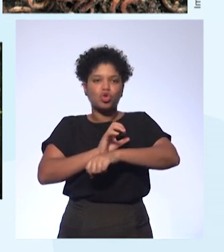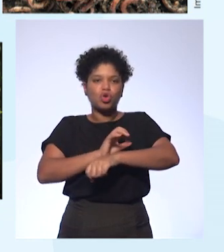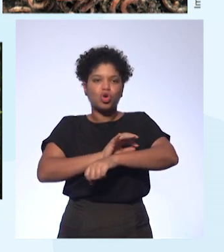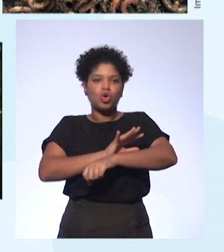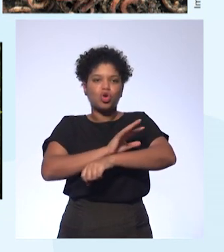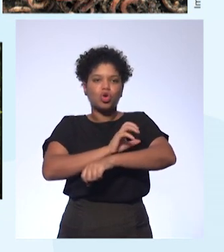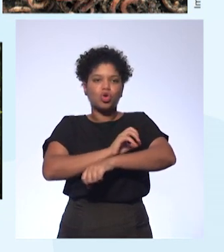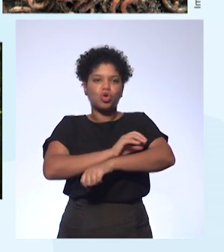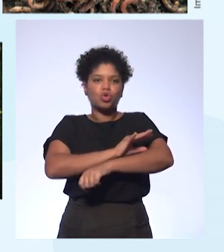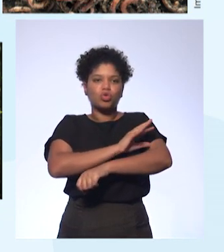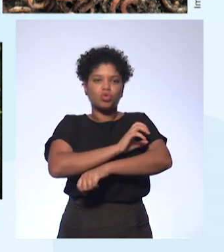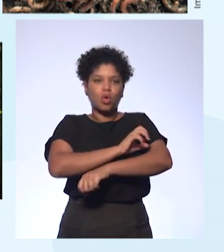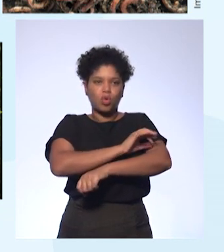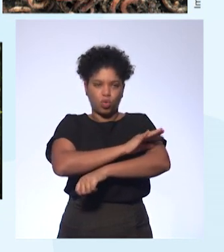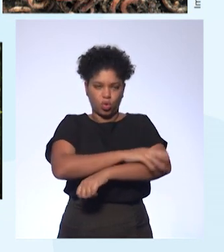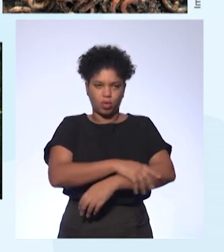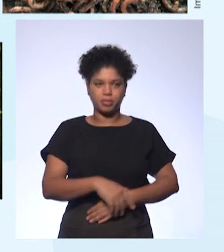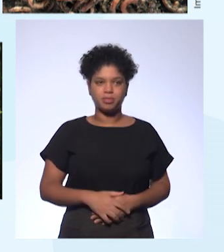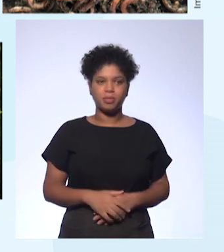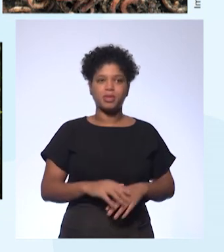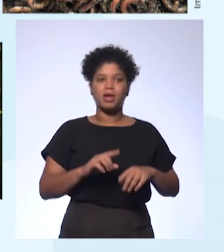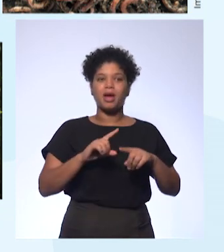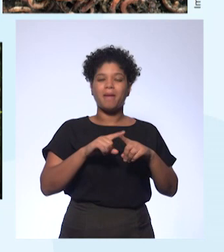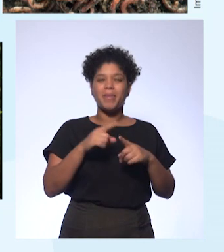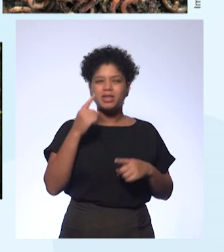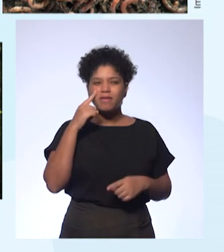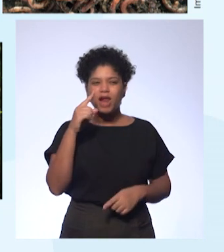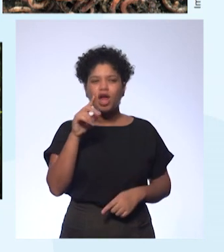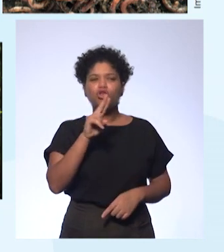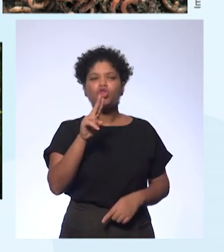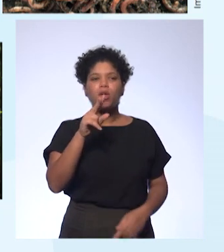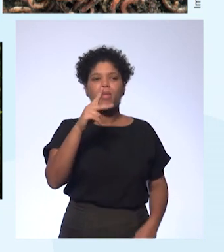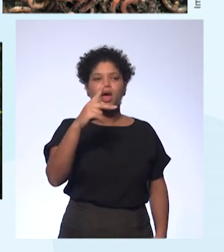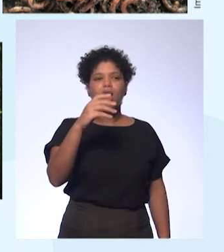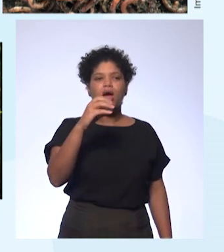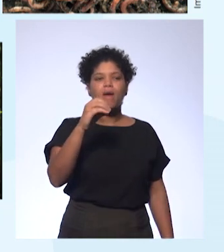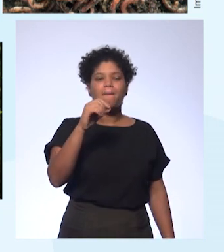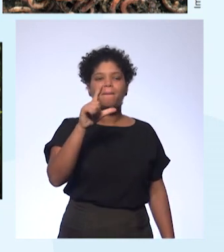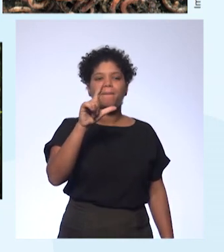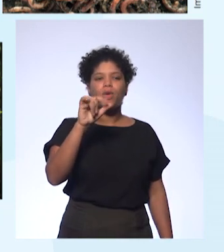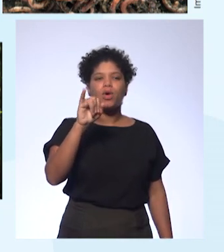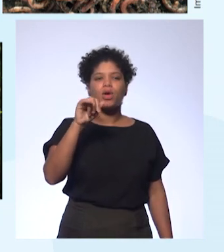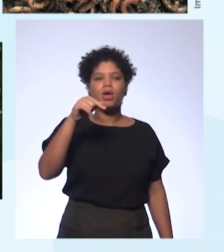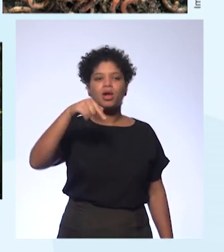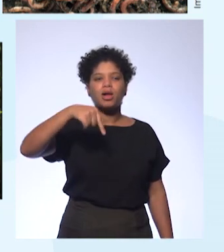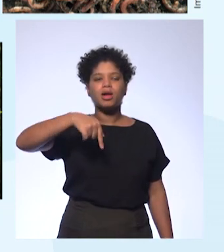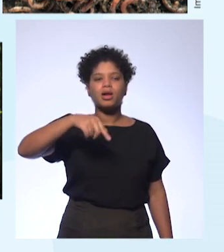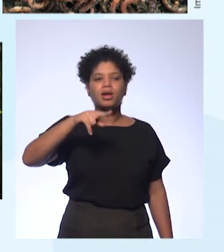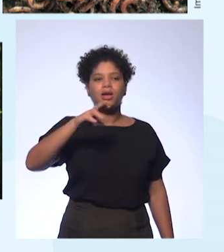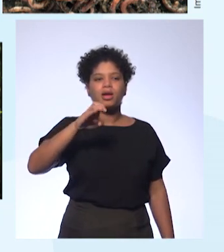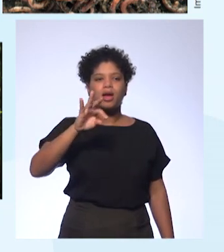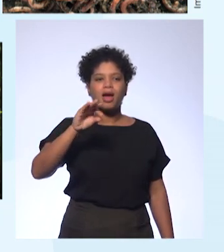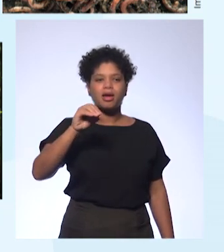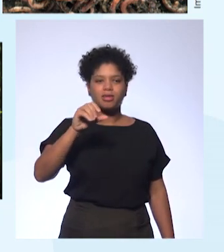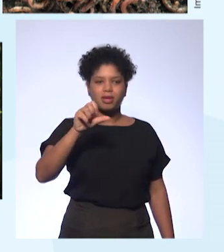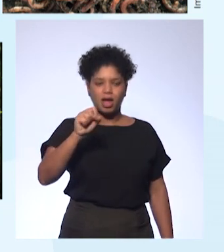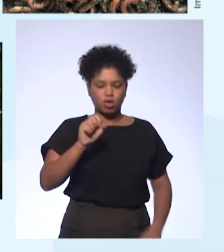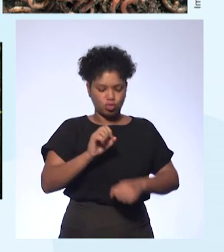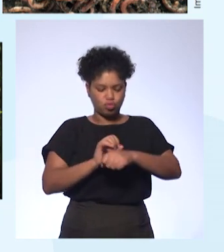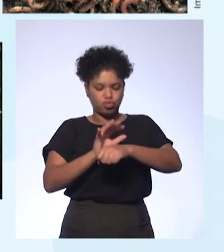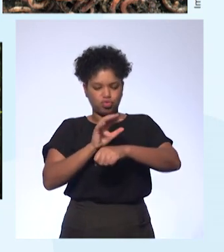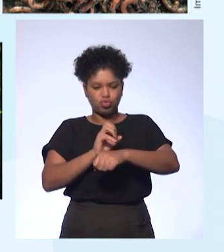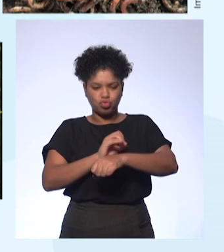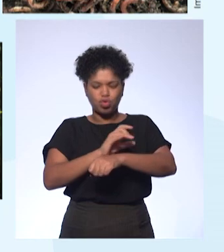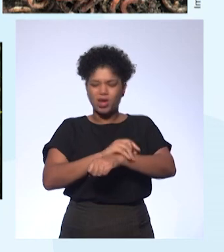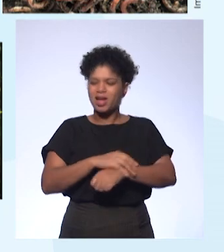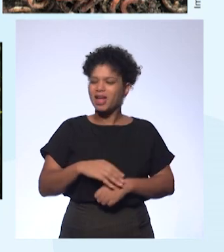poucas cerdas. Mas reparem que esses poliquetos, né, tem muitas e muitas cerdas. Eles parecem... Simone, você já viu aquelas